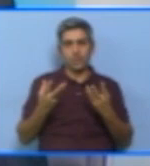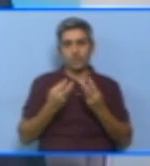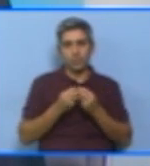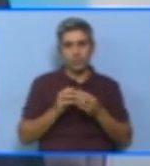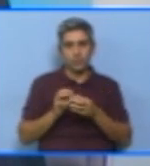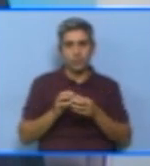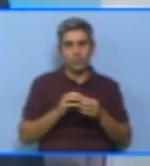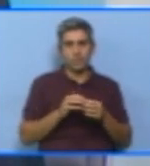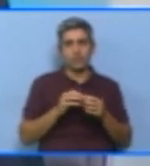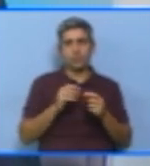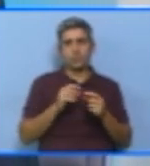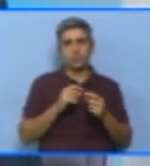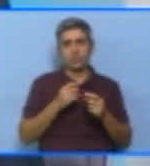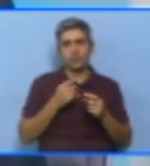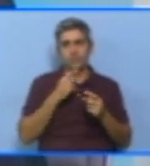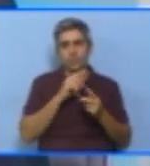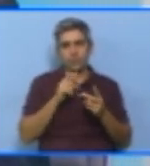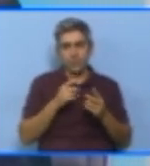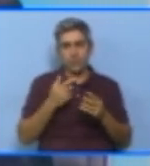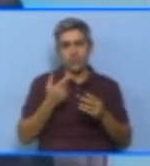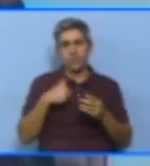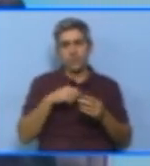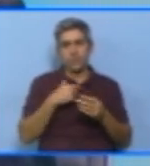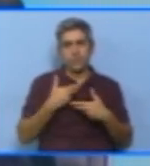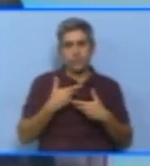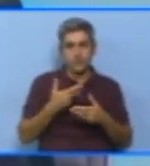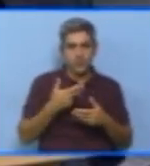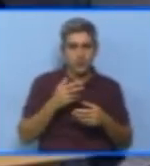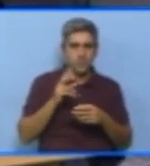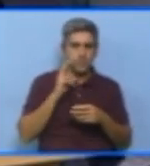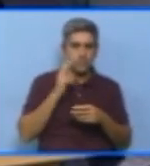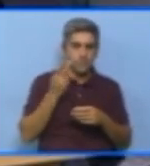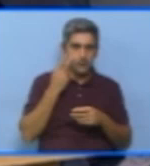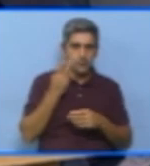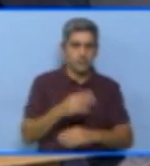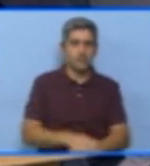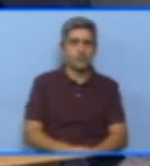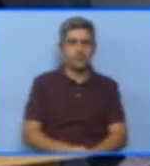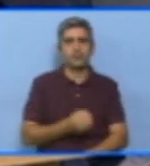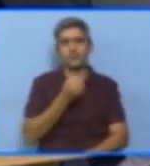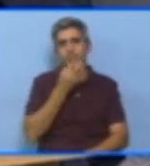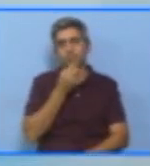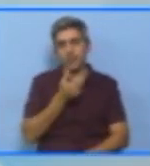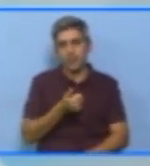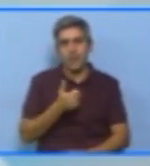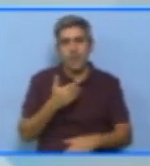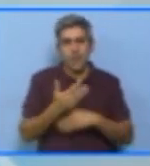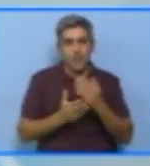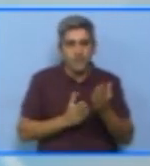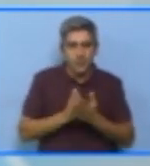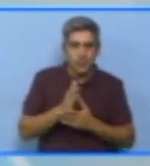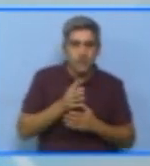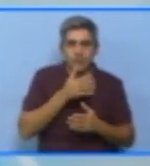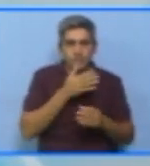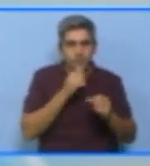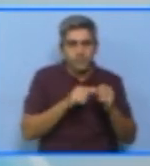conjunto de aspectos que nós somos convidados a viver. Muito bem, avançamos então para a